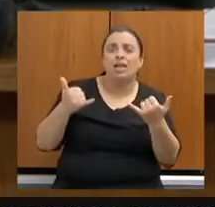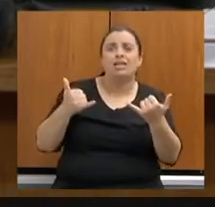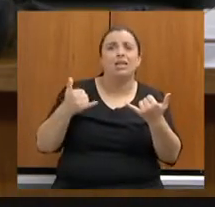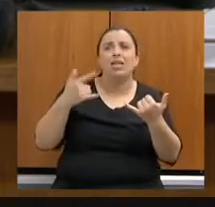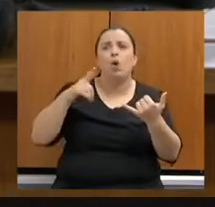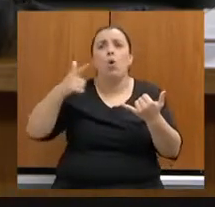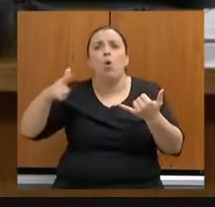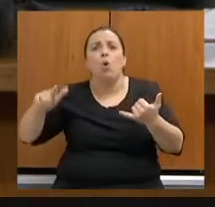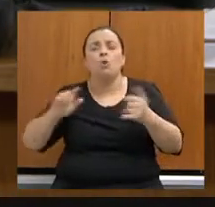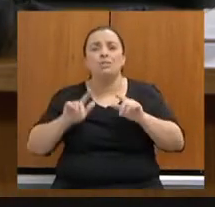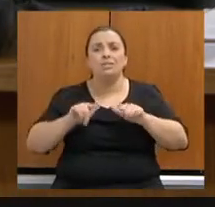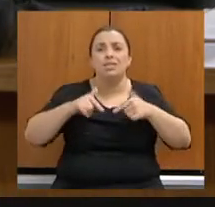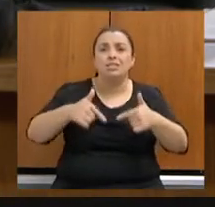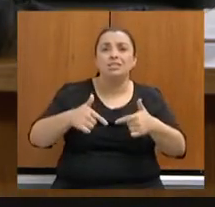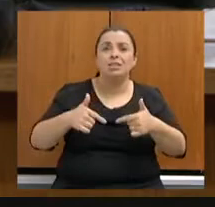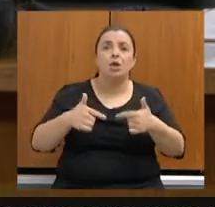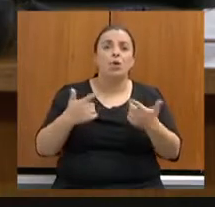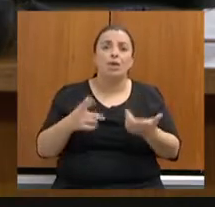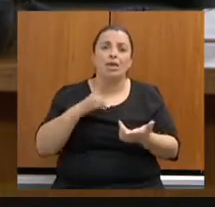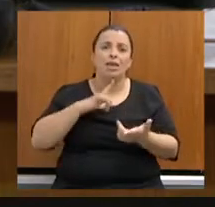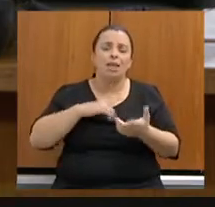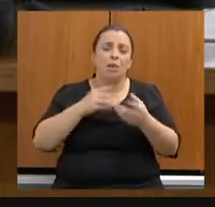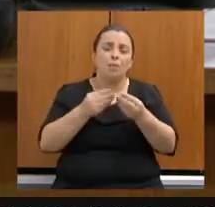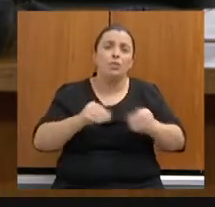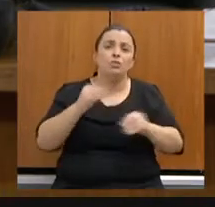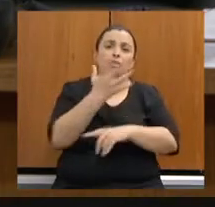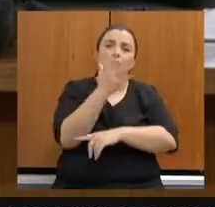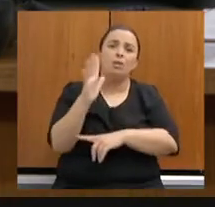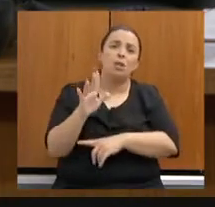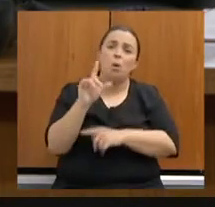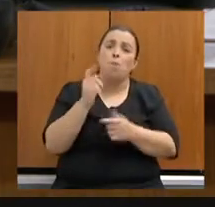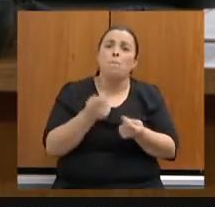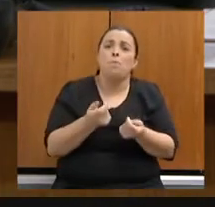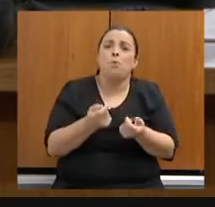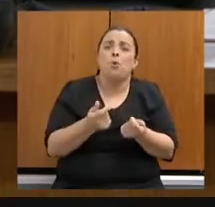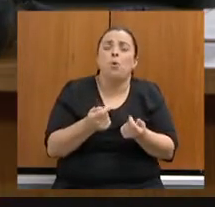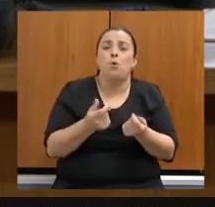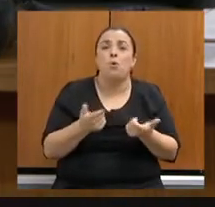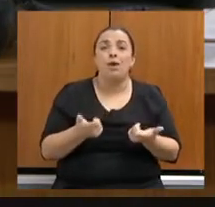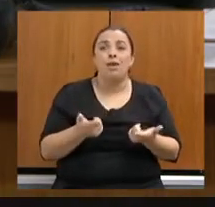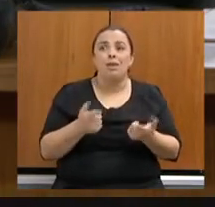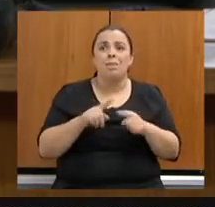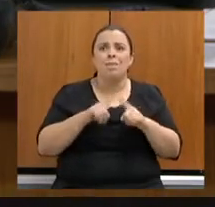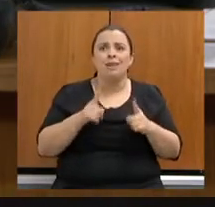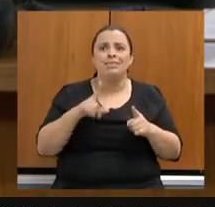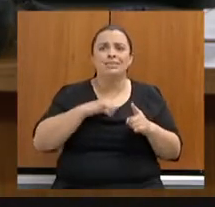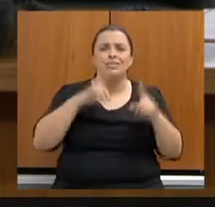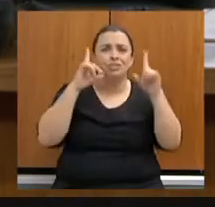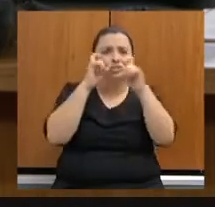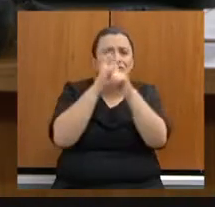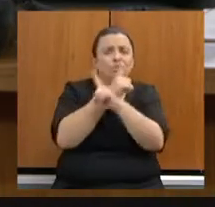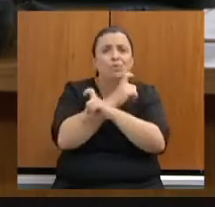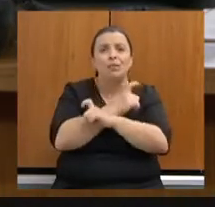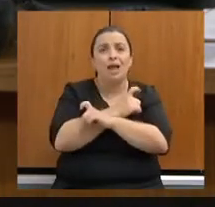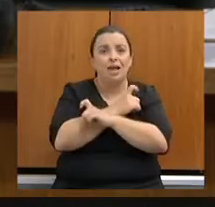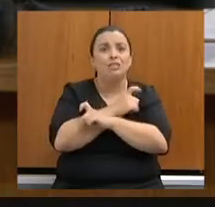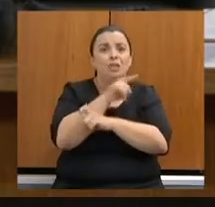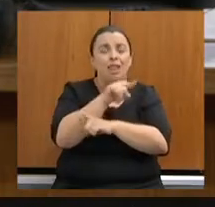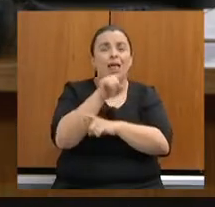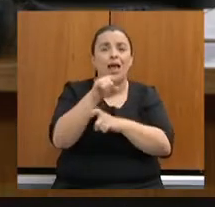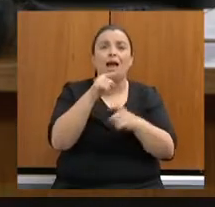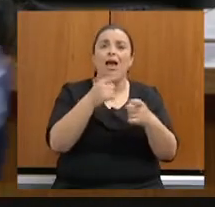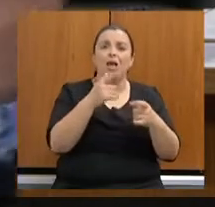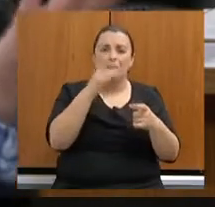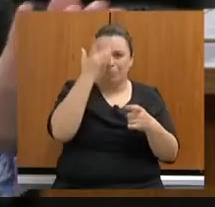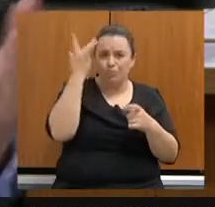impacto ambiental muito pequeno obrigado a fazer um estudo grande ele ficou impressionado com essa dificuldade e os produtores enfrentam no